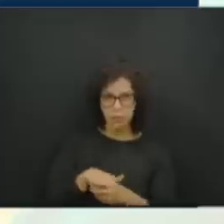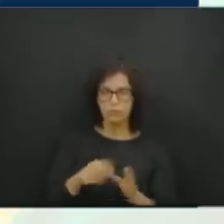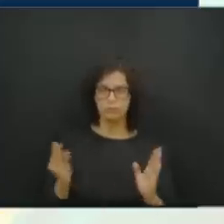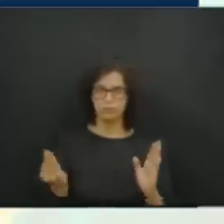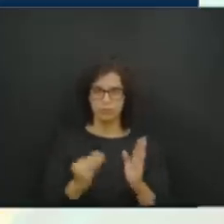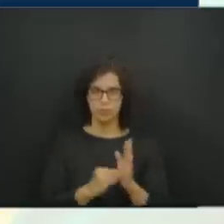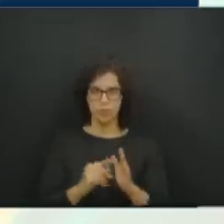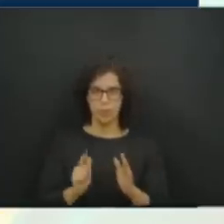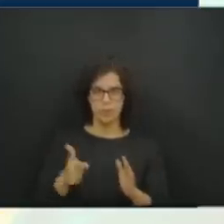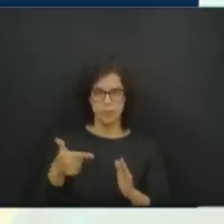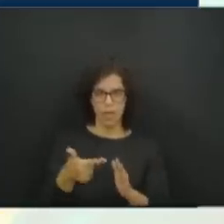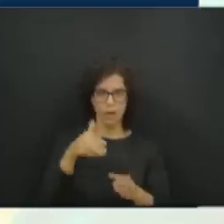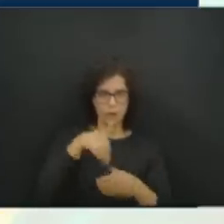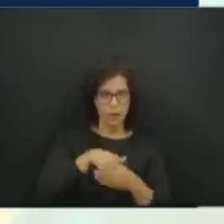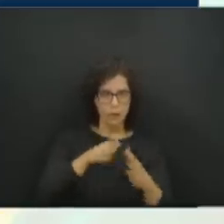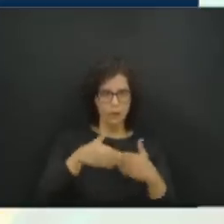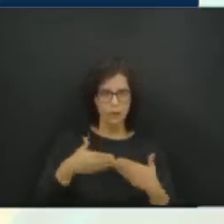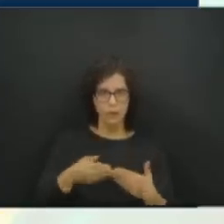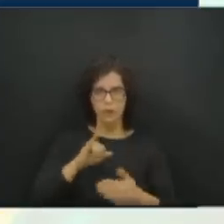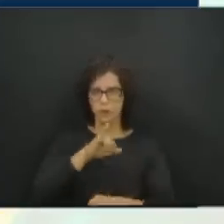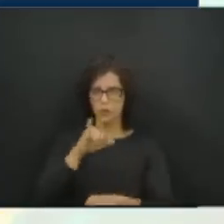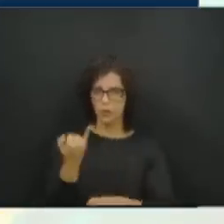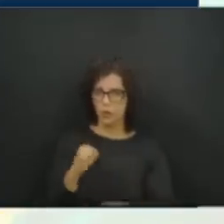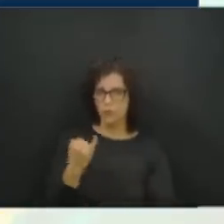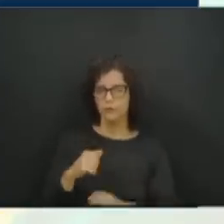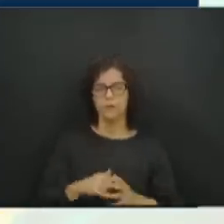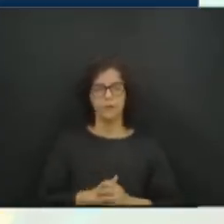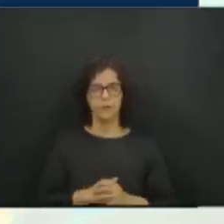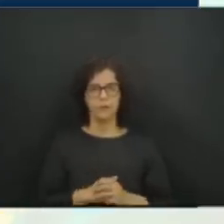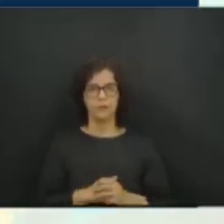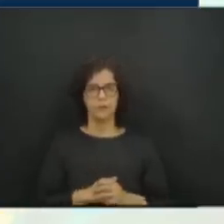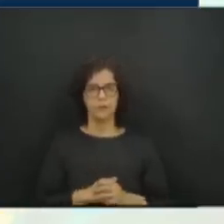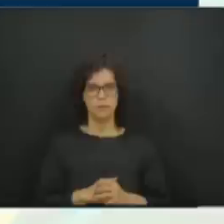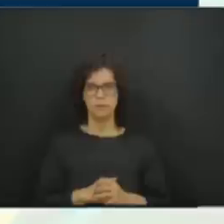assim deve estar do Guerra seu voto por favor jacovós